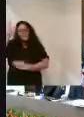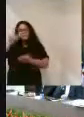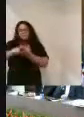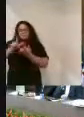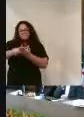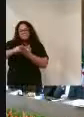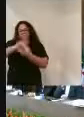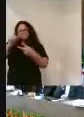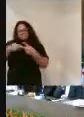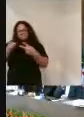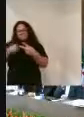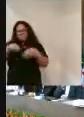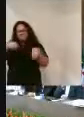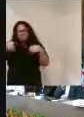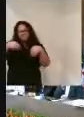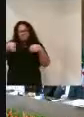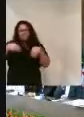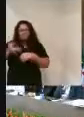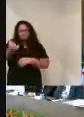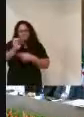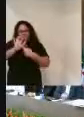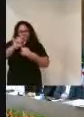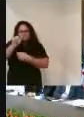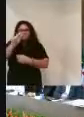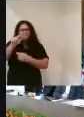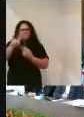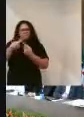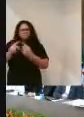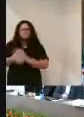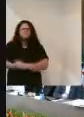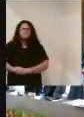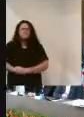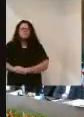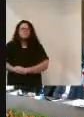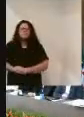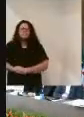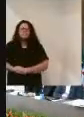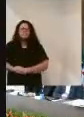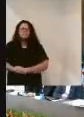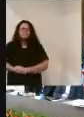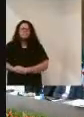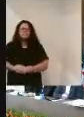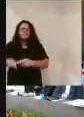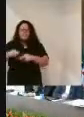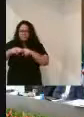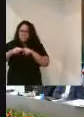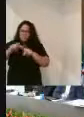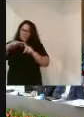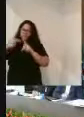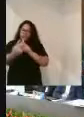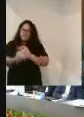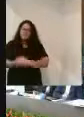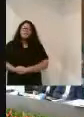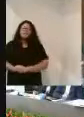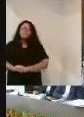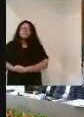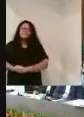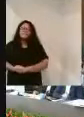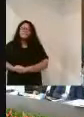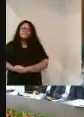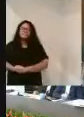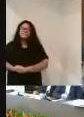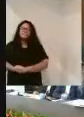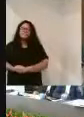plástico. Inclusive, eu quero fazer aqui, dentro das perspectivas vai estar falando, mas o plástico, a gente tem